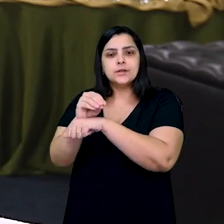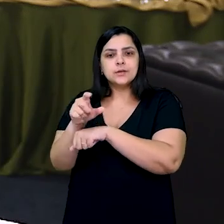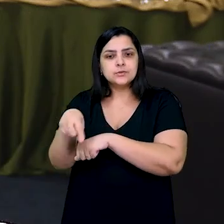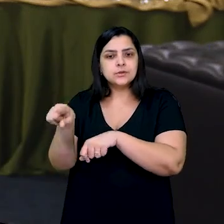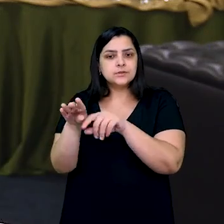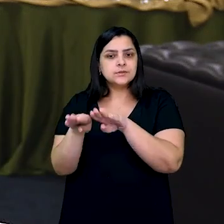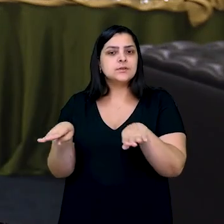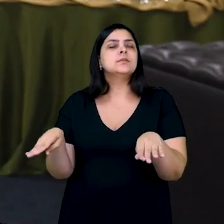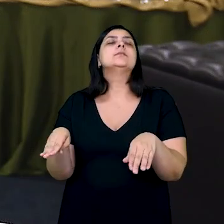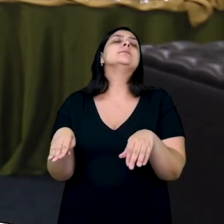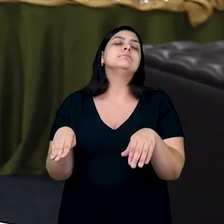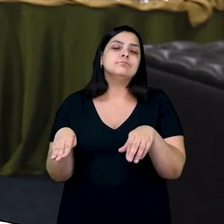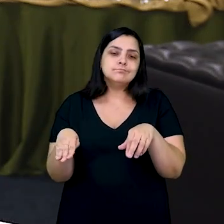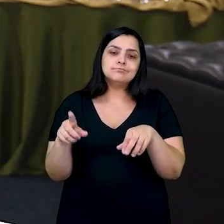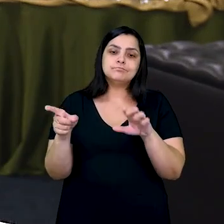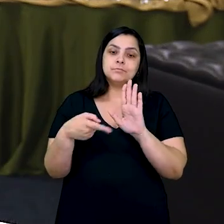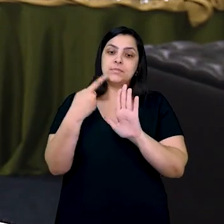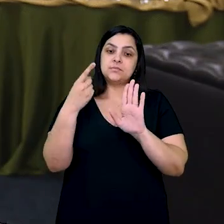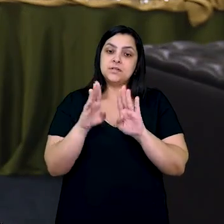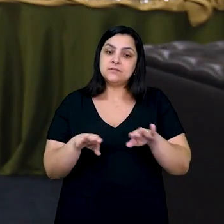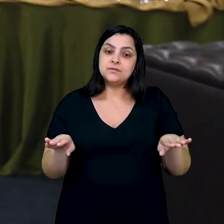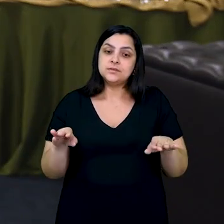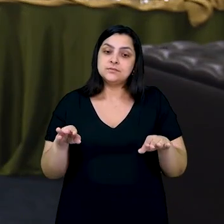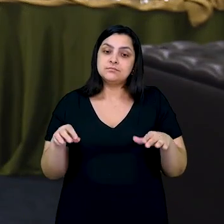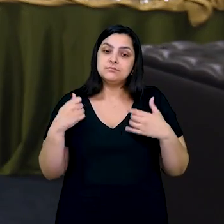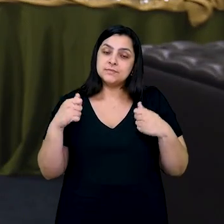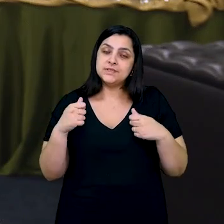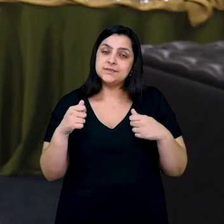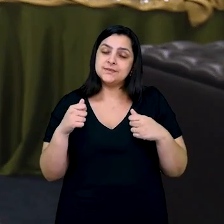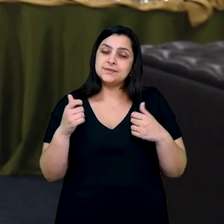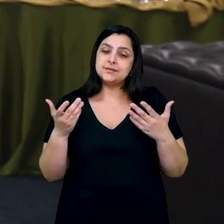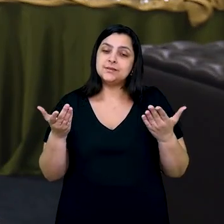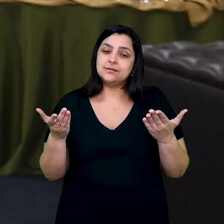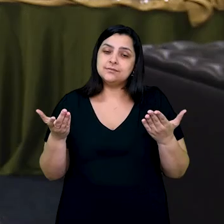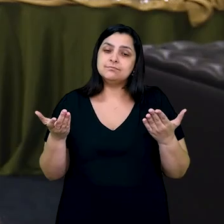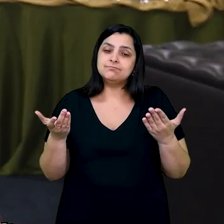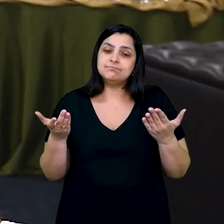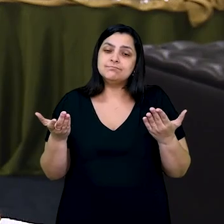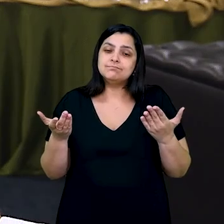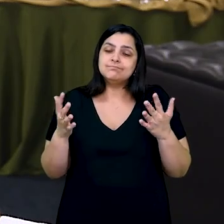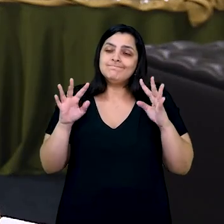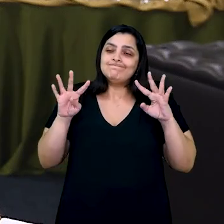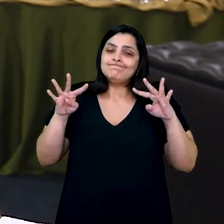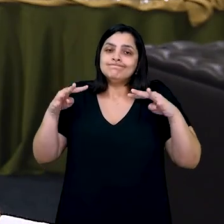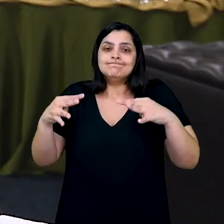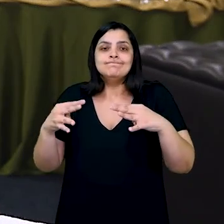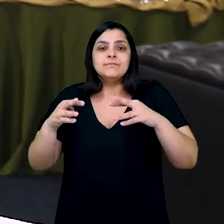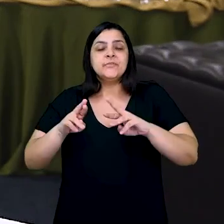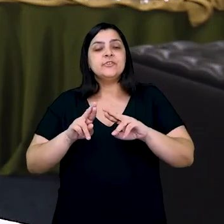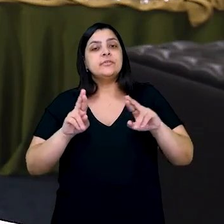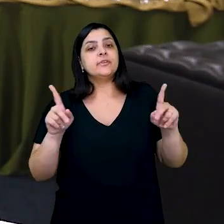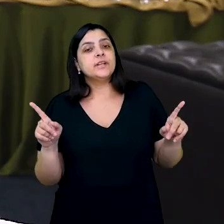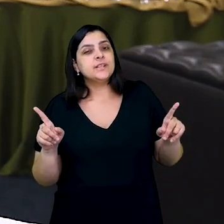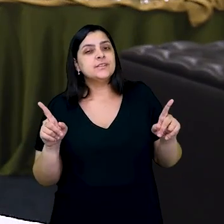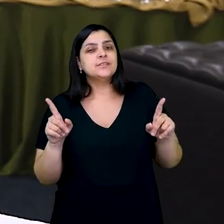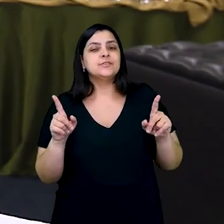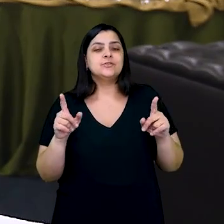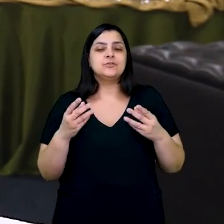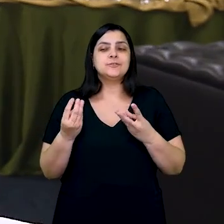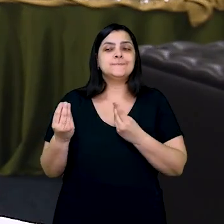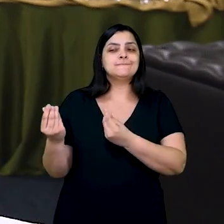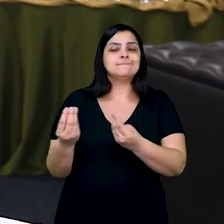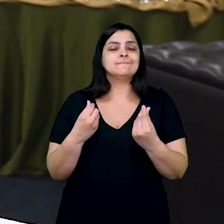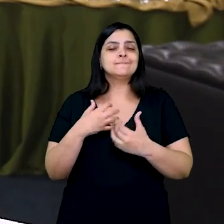o cuidado de nossas crianças, né, na primeira infância, que essas causas tenham, então, um olhar diferenciado,